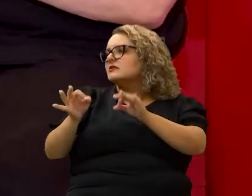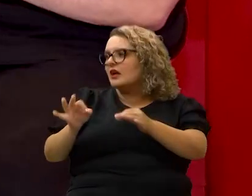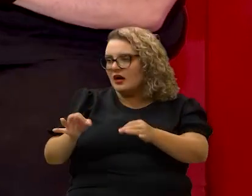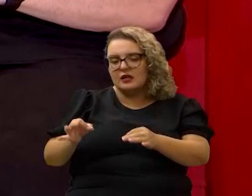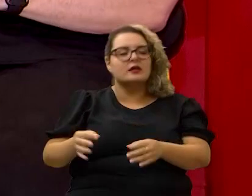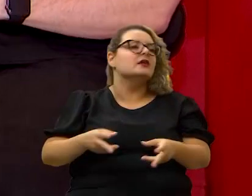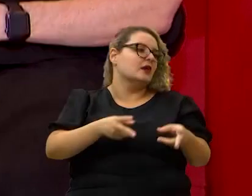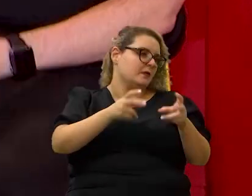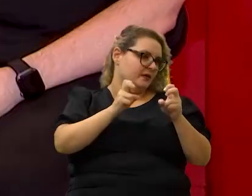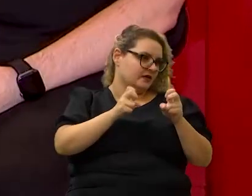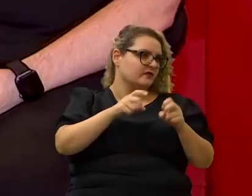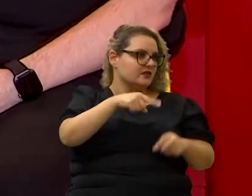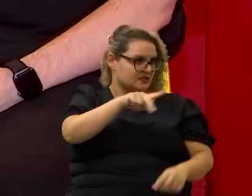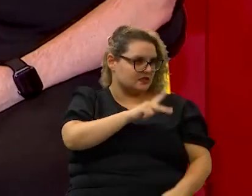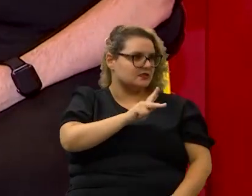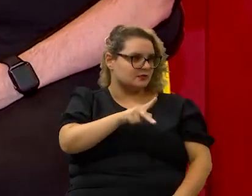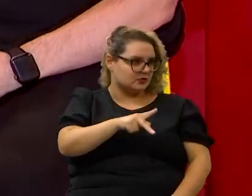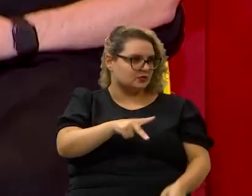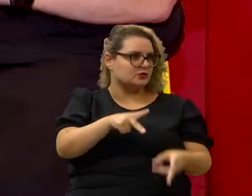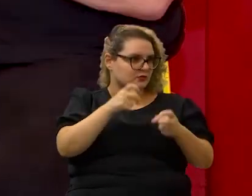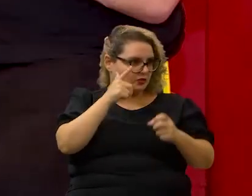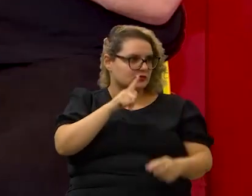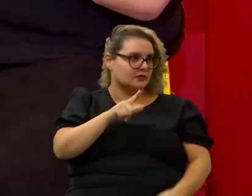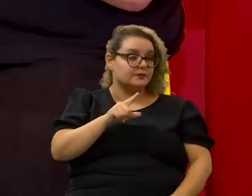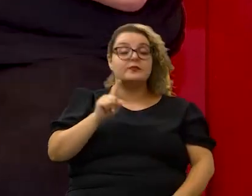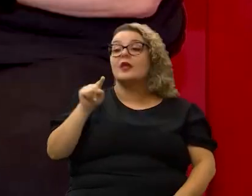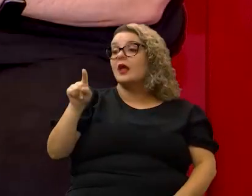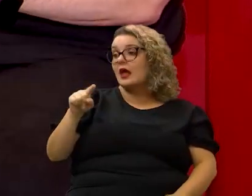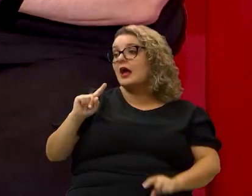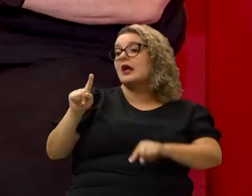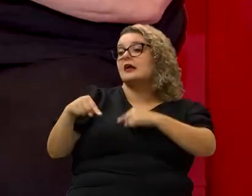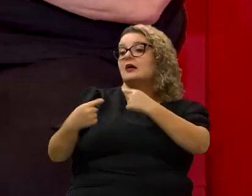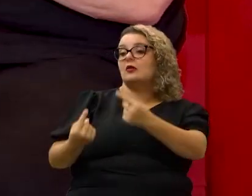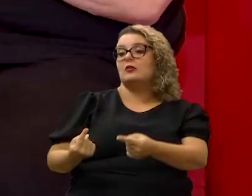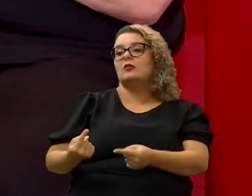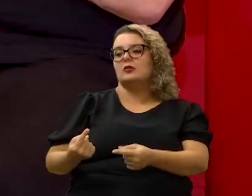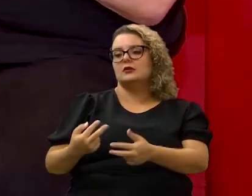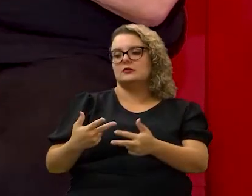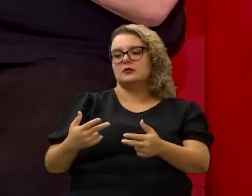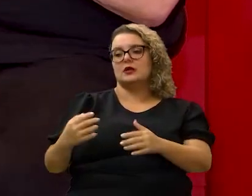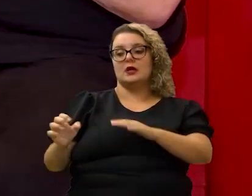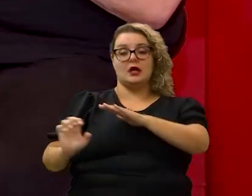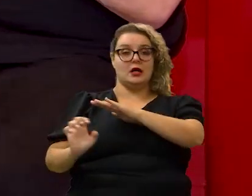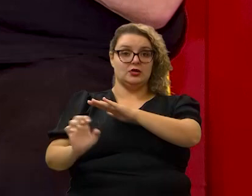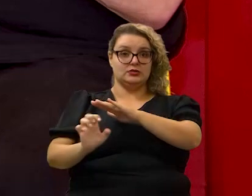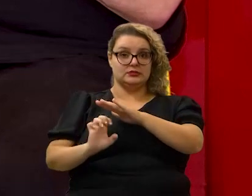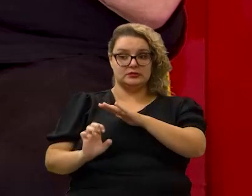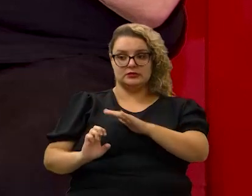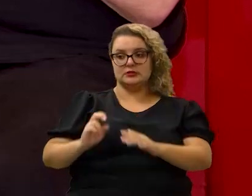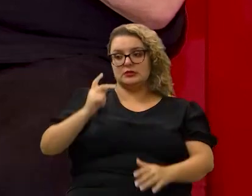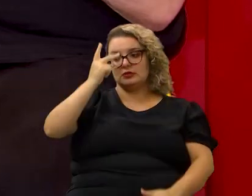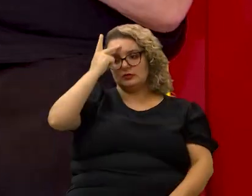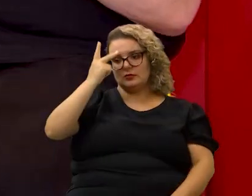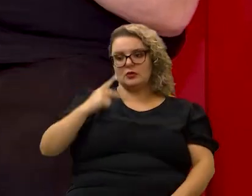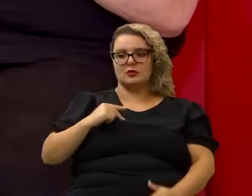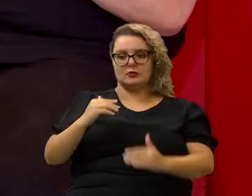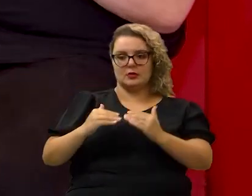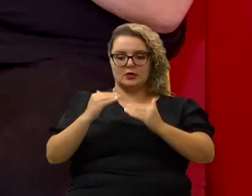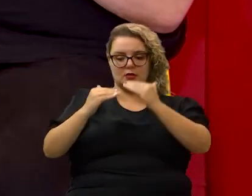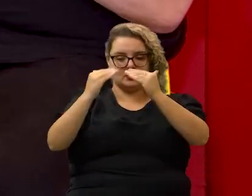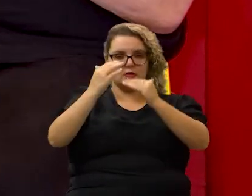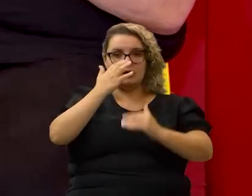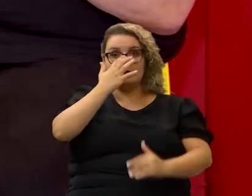até e dá para certo perceber. ponto. Vocês que são professores e tudo aí é mais. o avesso, né? As empresas que elas mesmas